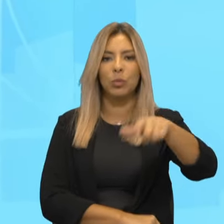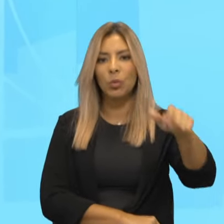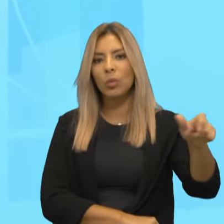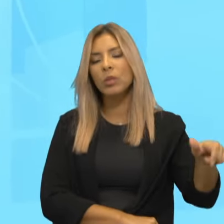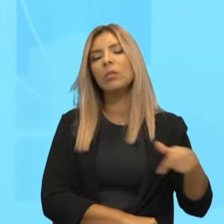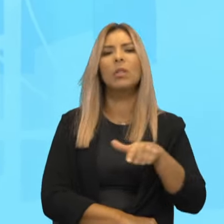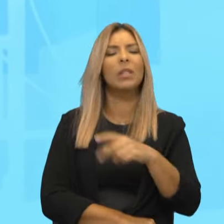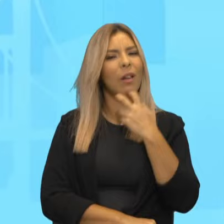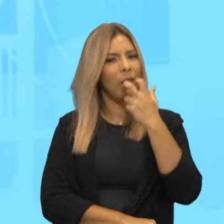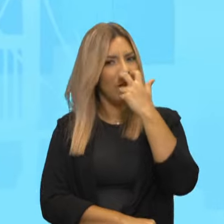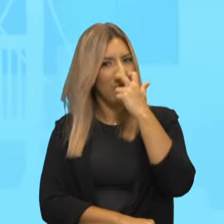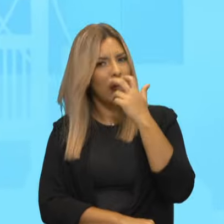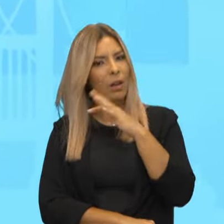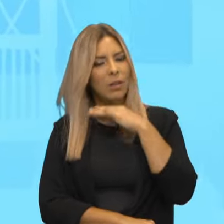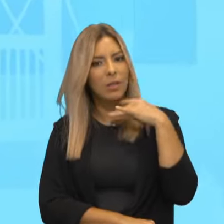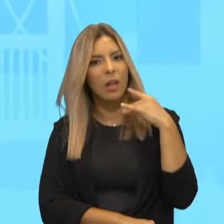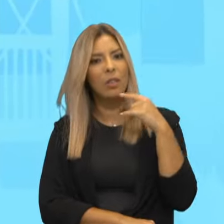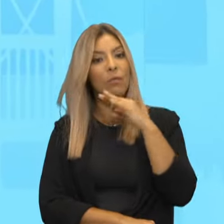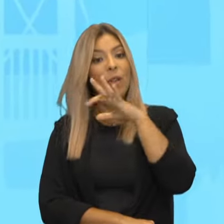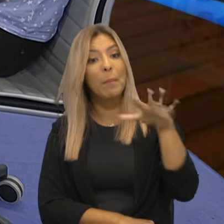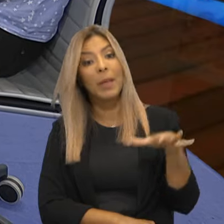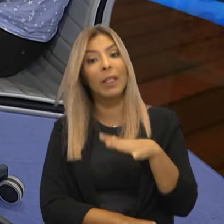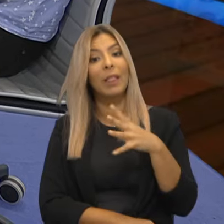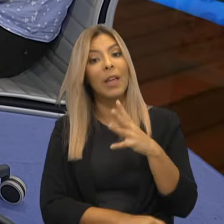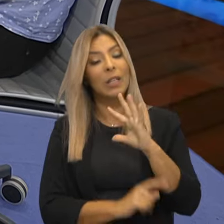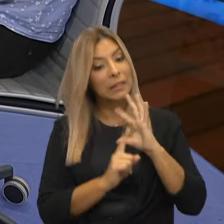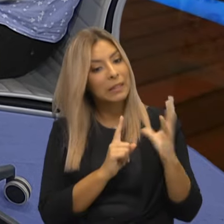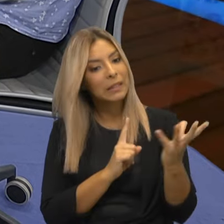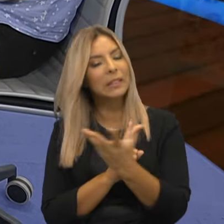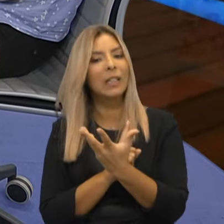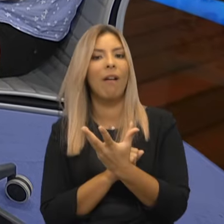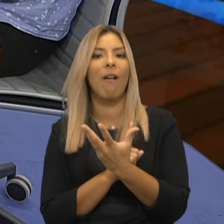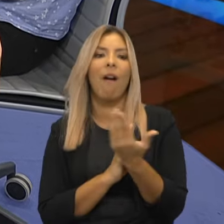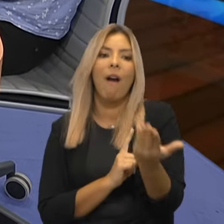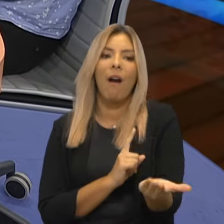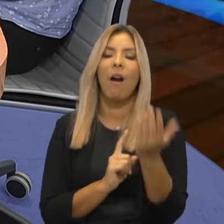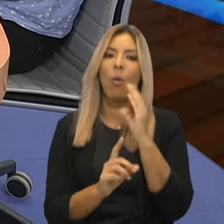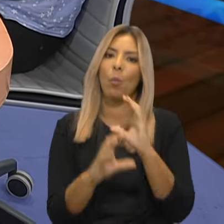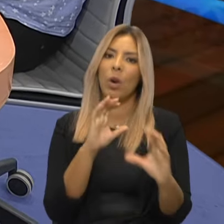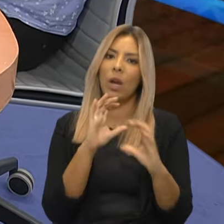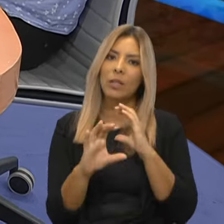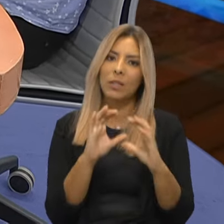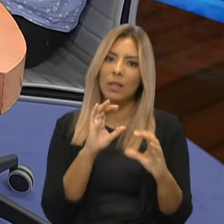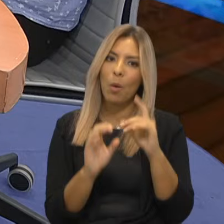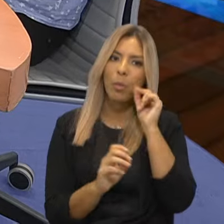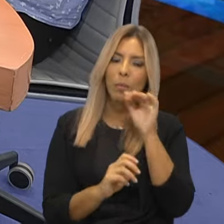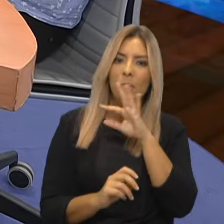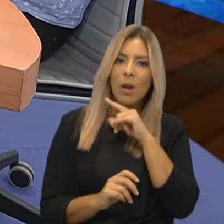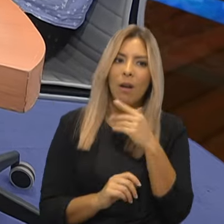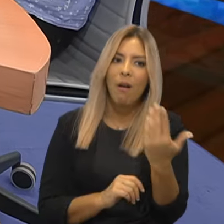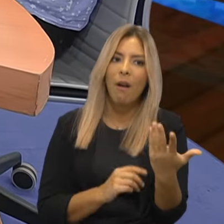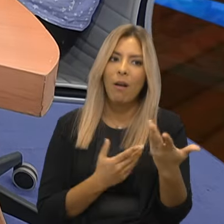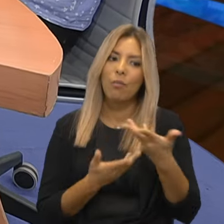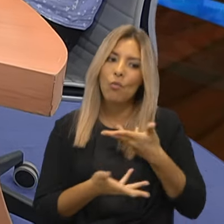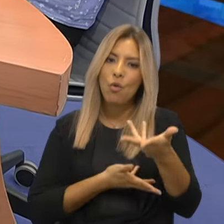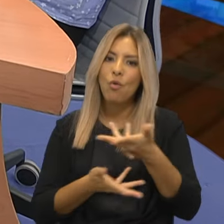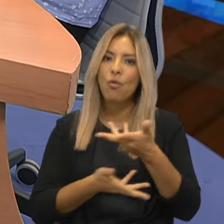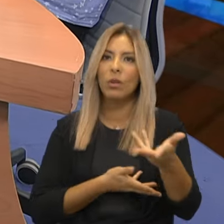também de prender a família ou de reforçar esta comunicação das crianças com os seus pais. Certo.